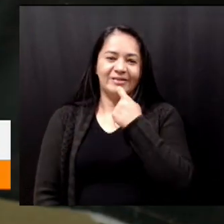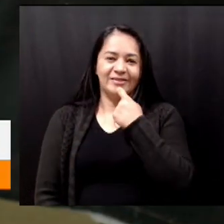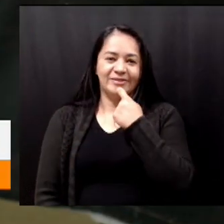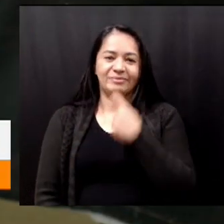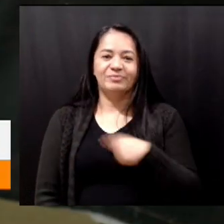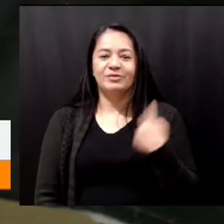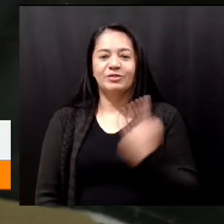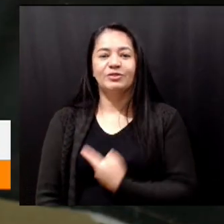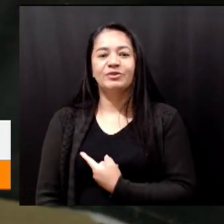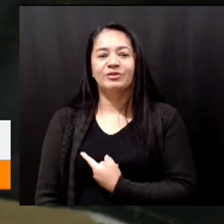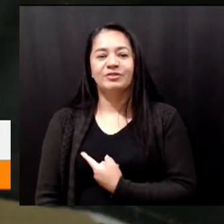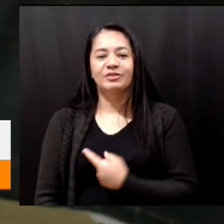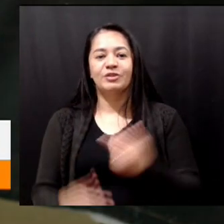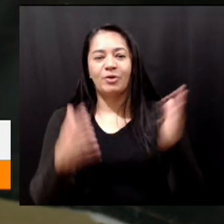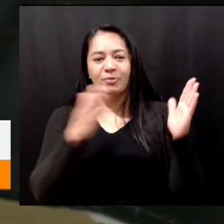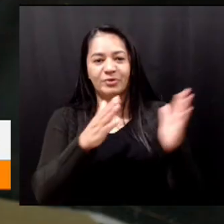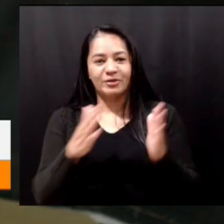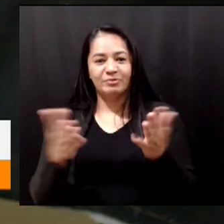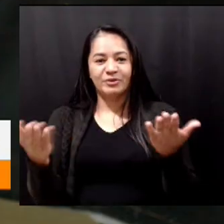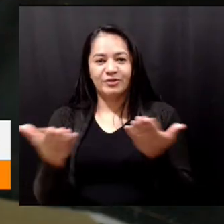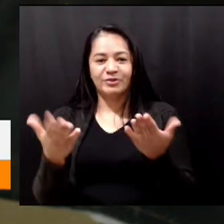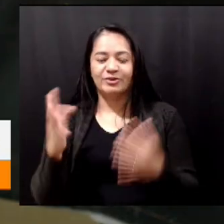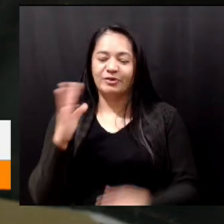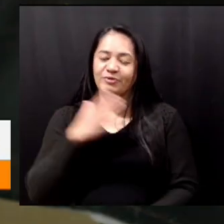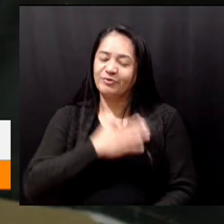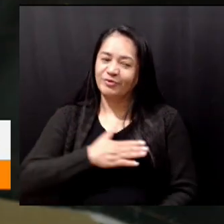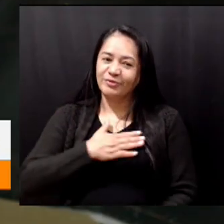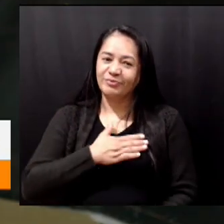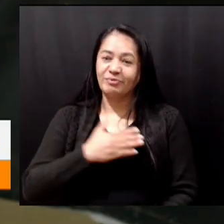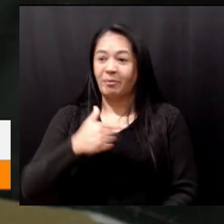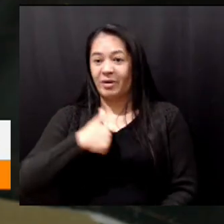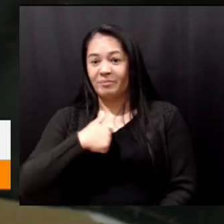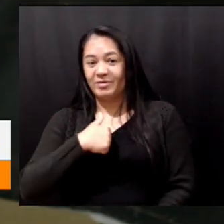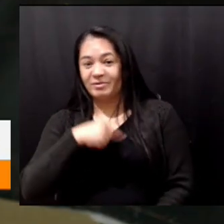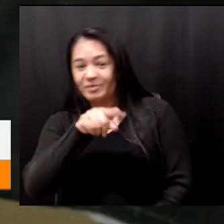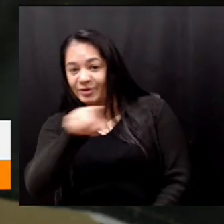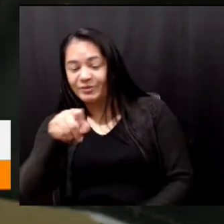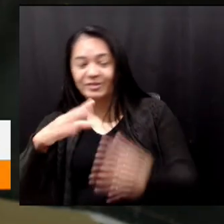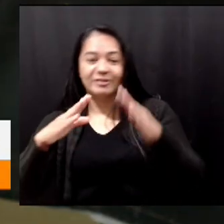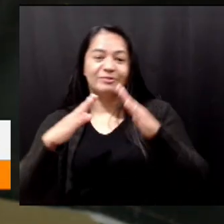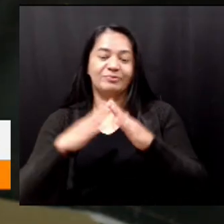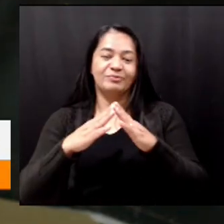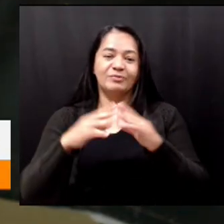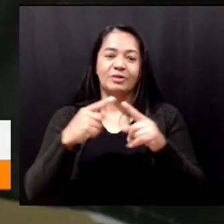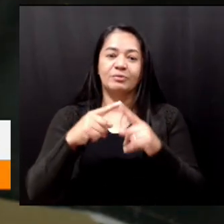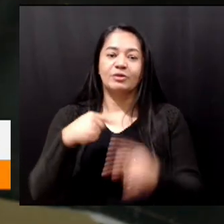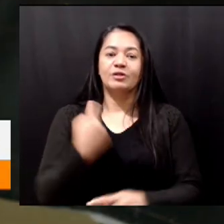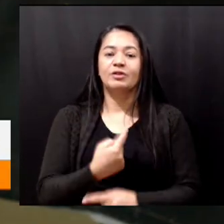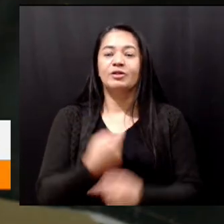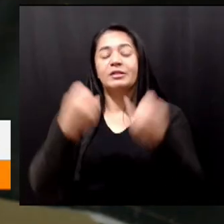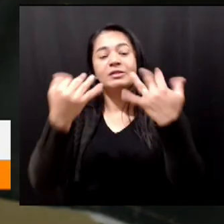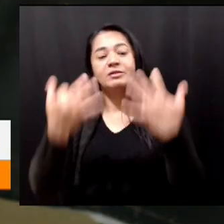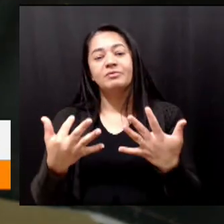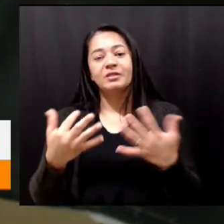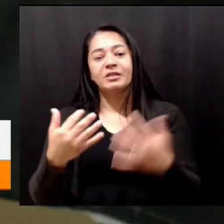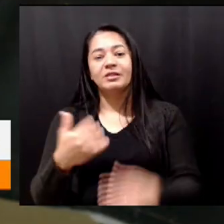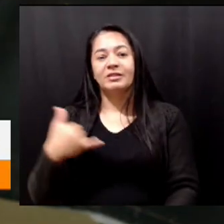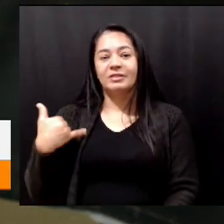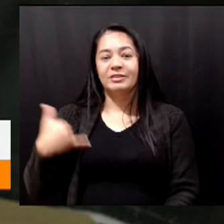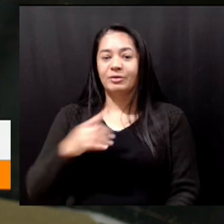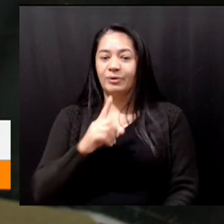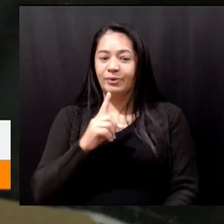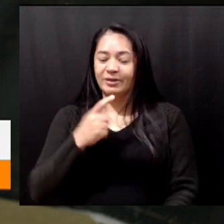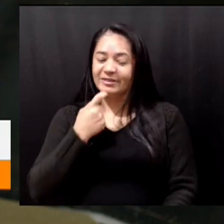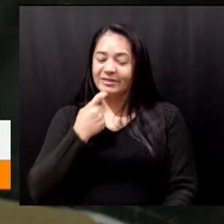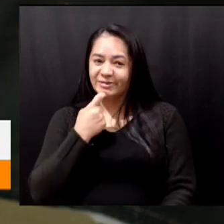programa de hoje acredito que foi bem gostoso para mim, para você aí de casa, porque nós estamos falando do aniversário da cidade de Campinas, estamos